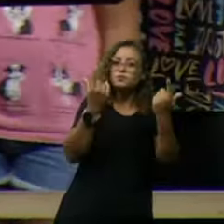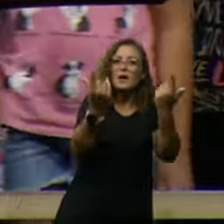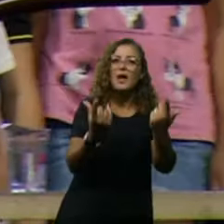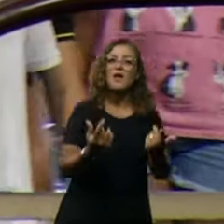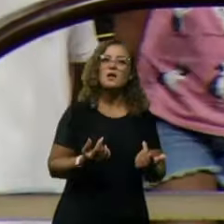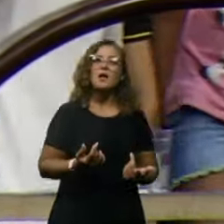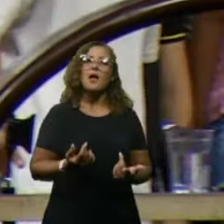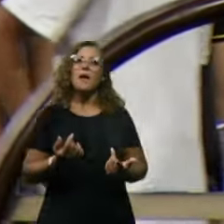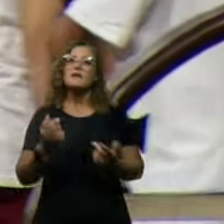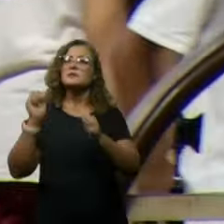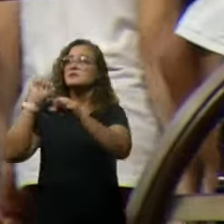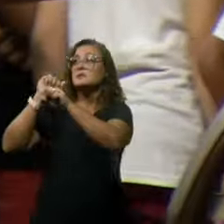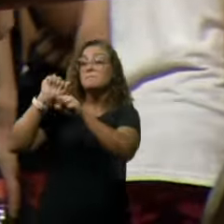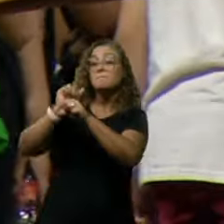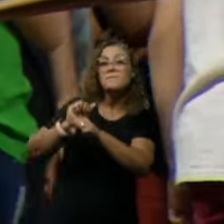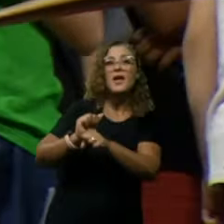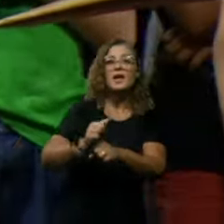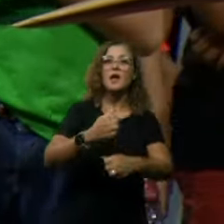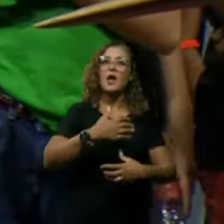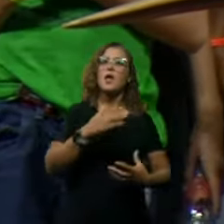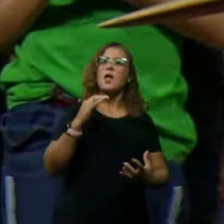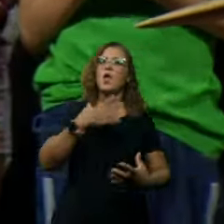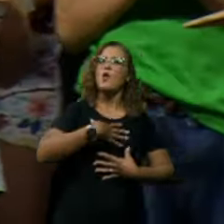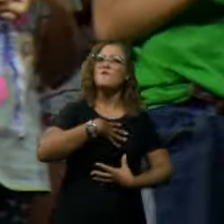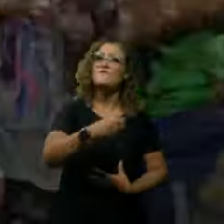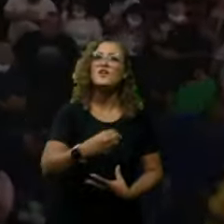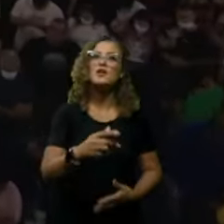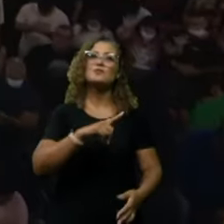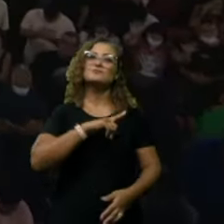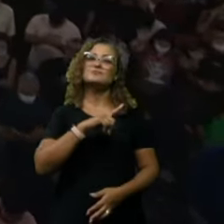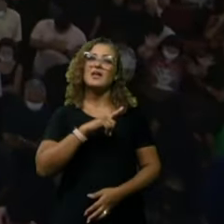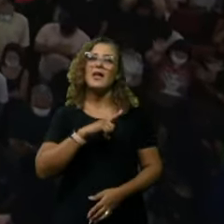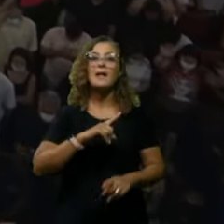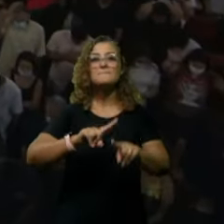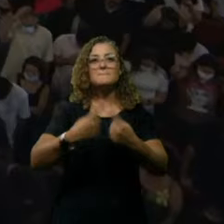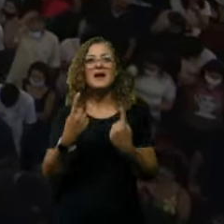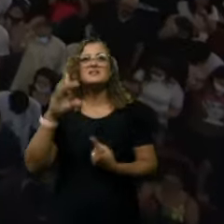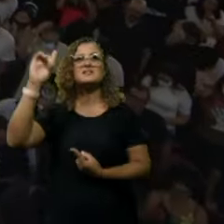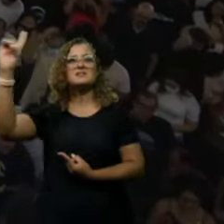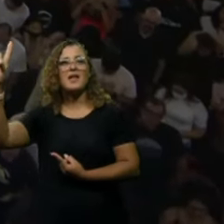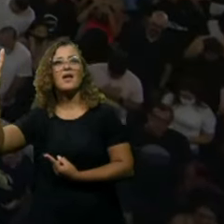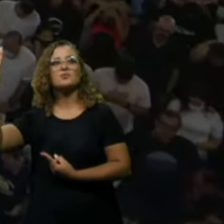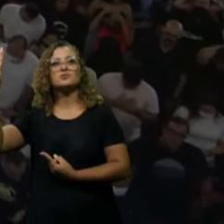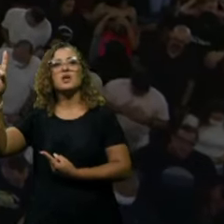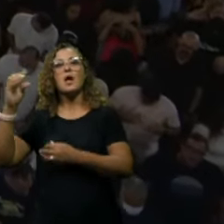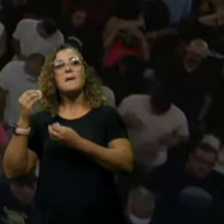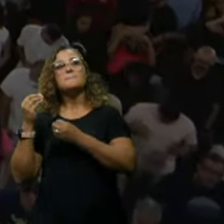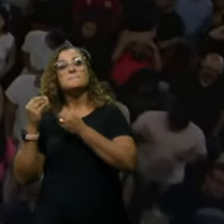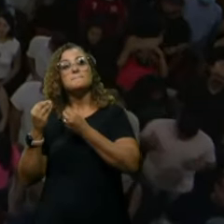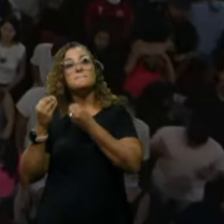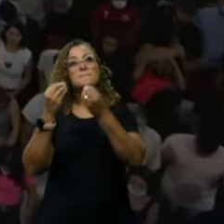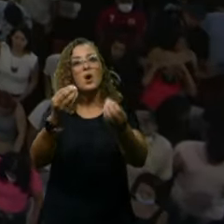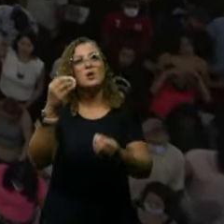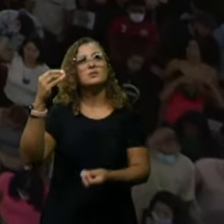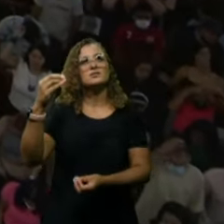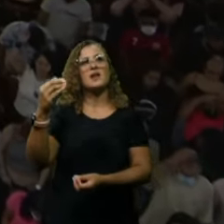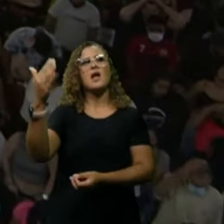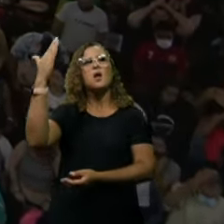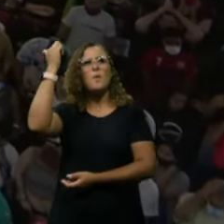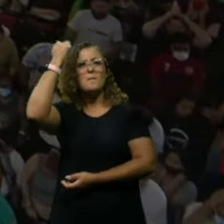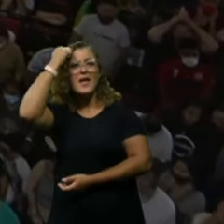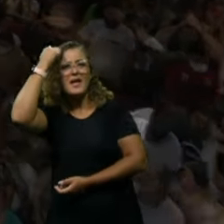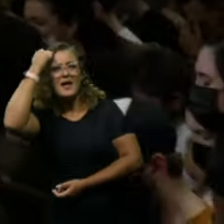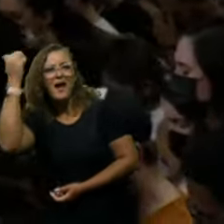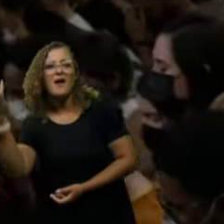teu nome o teu espírito que convence o homem do pecado da justiça e do juízo essa entre nós aqui